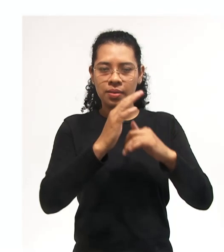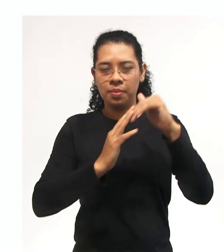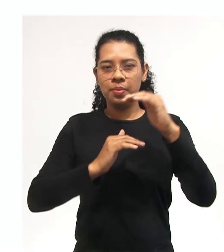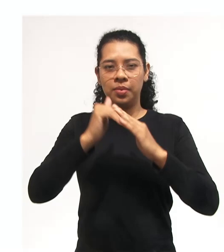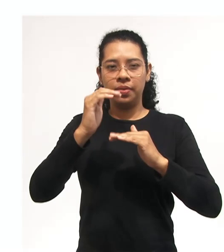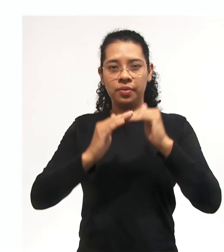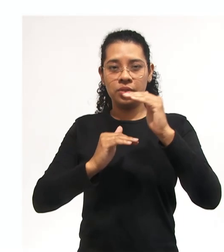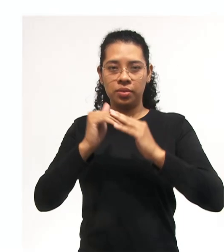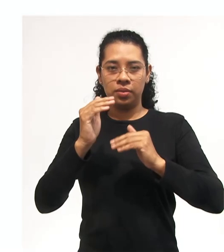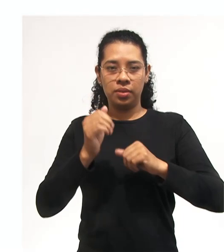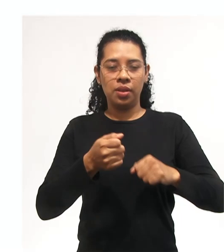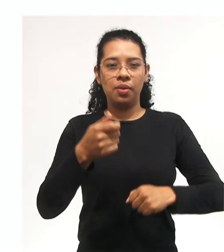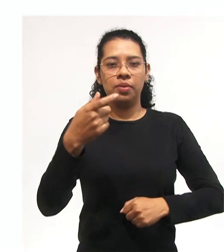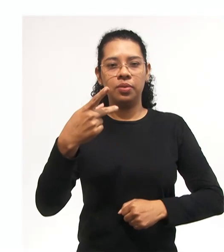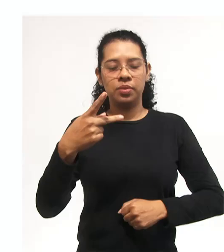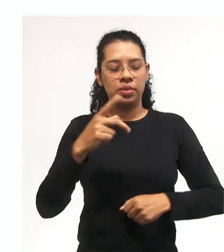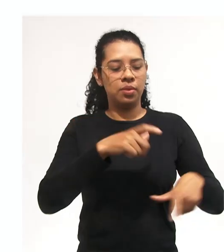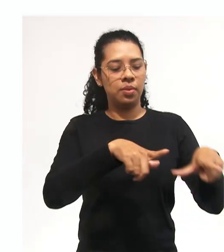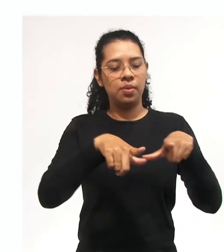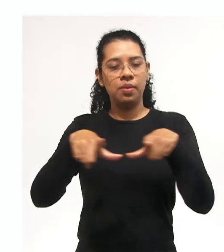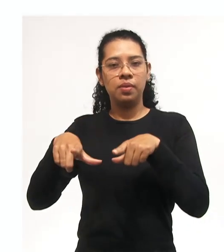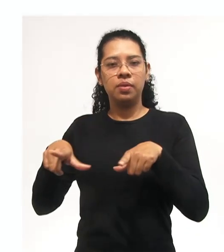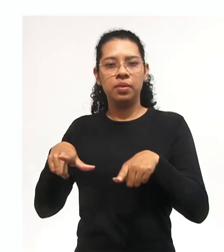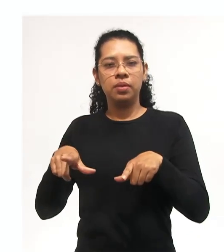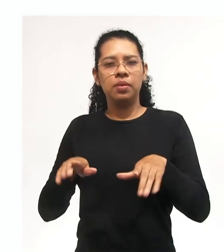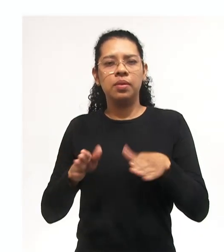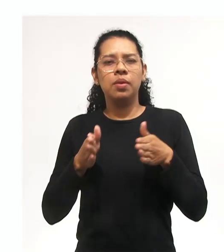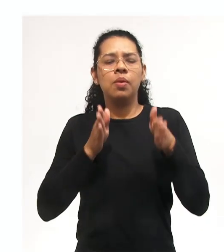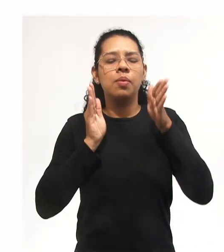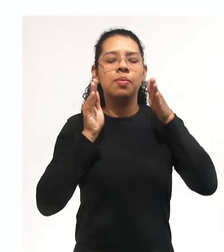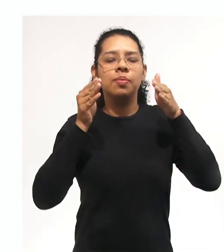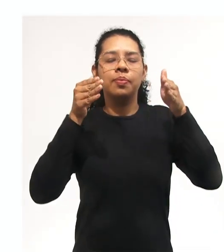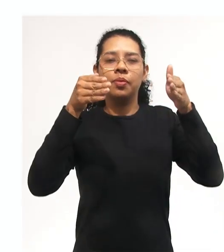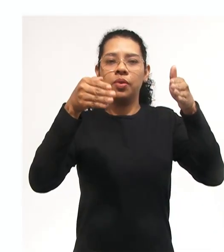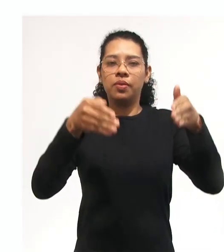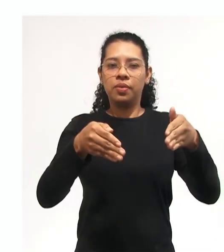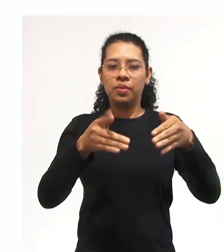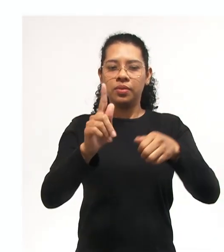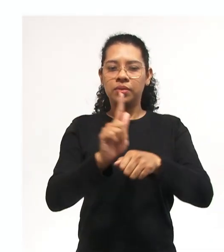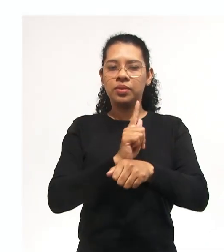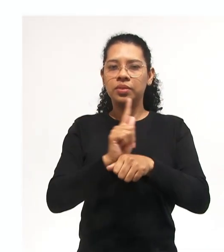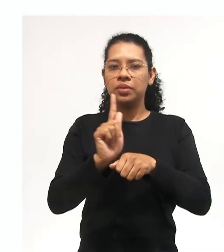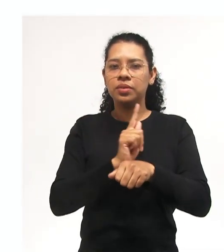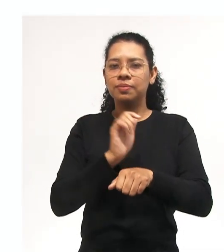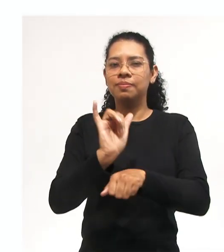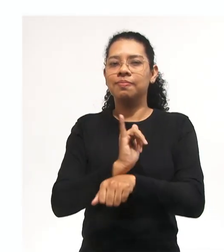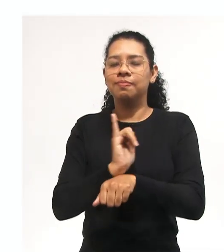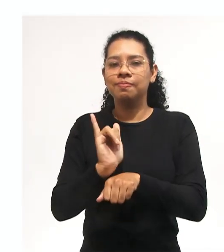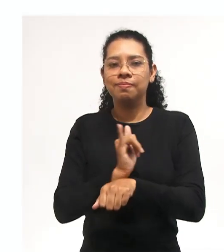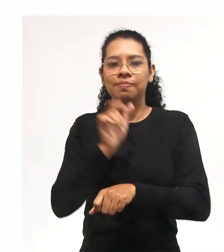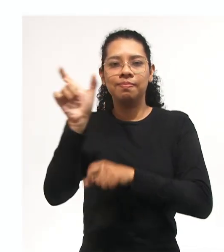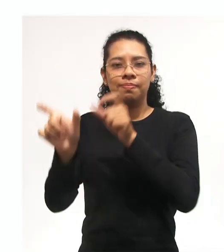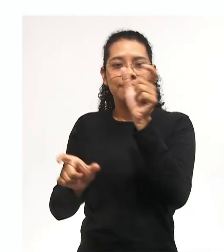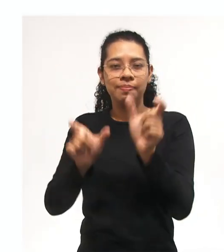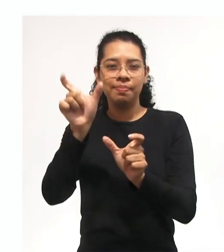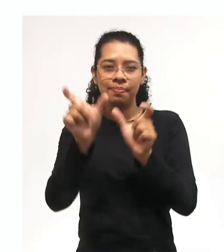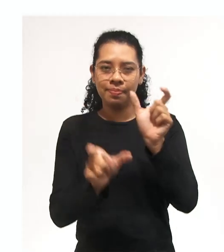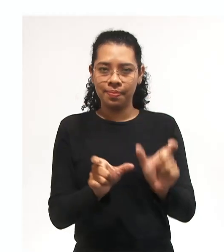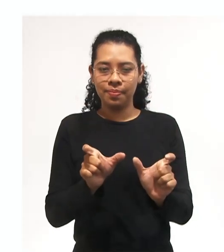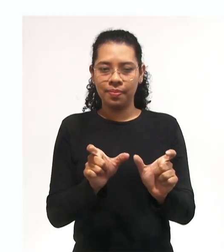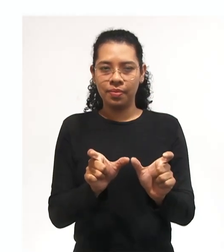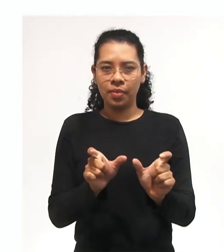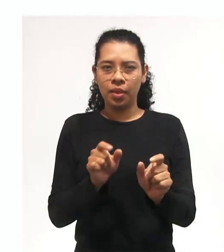que é o foco da gestão estratégica de pessoas? O foco dela é o alcance dos resultados